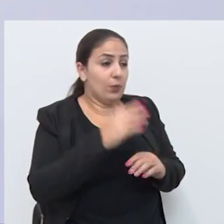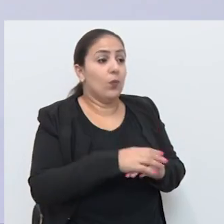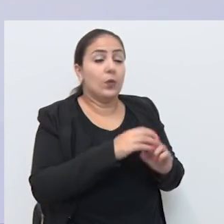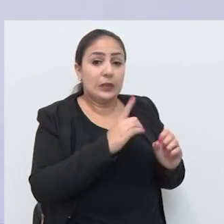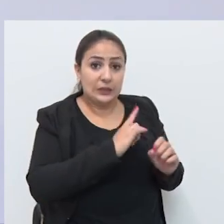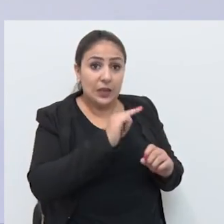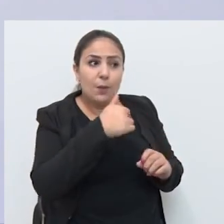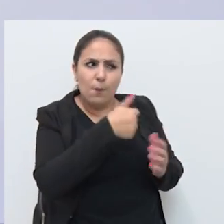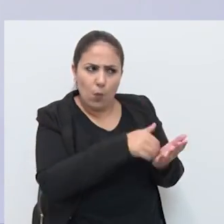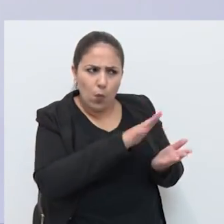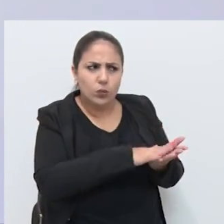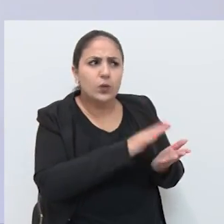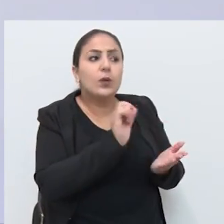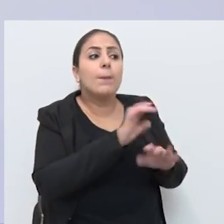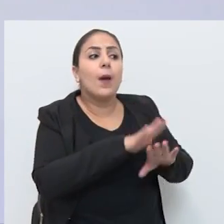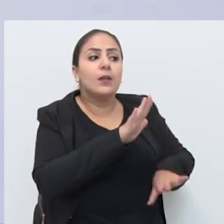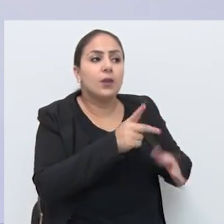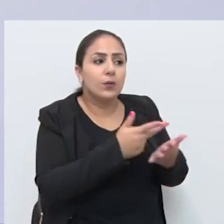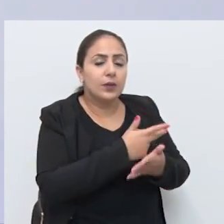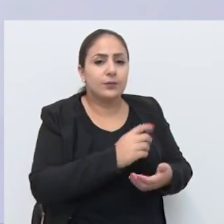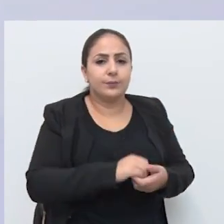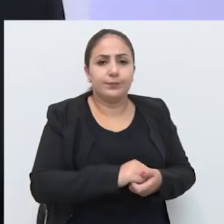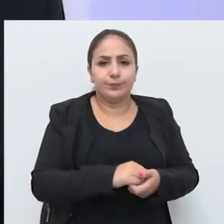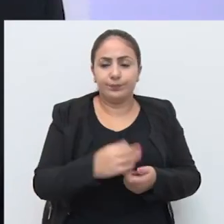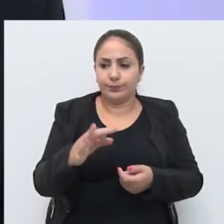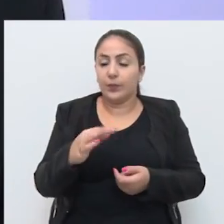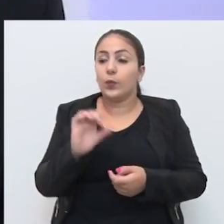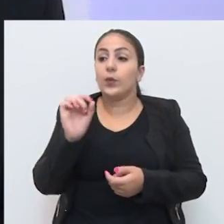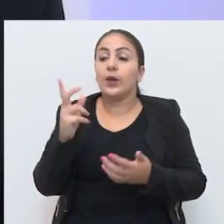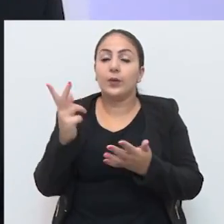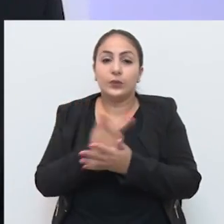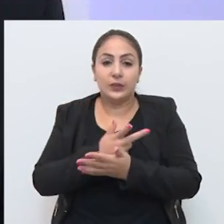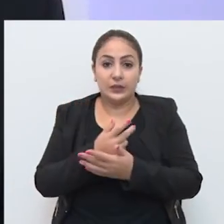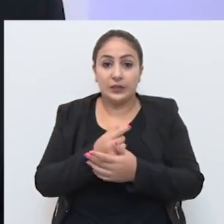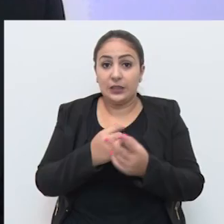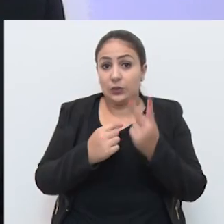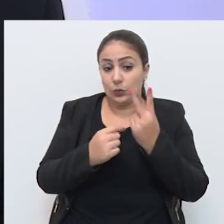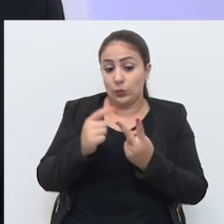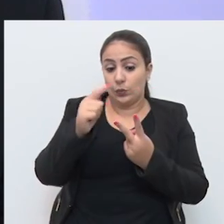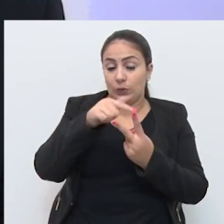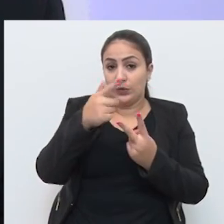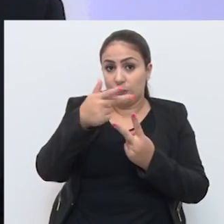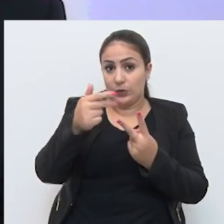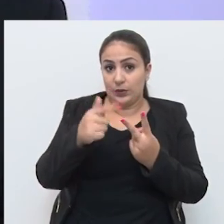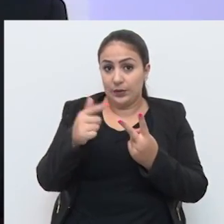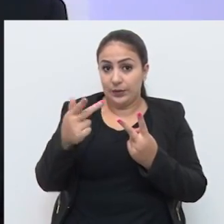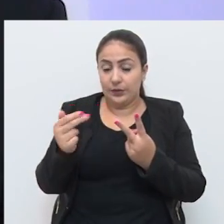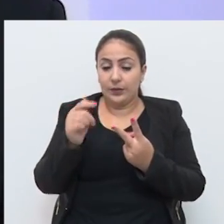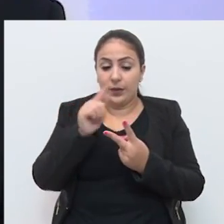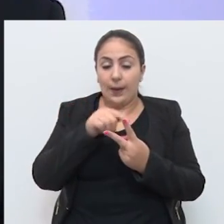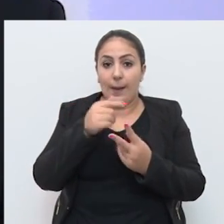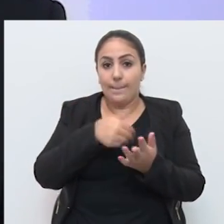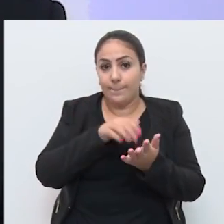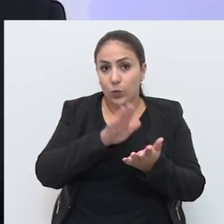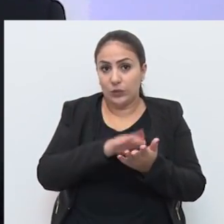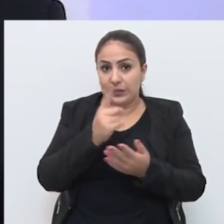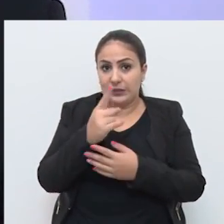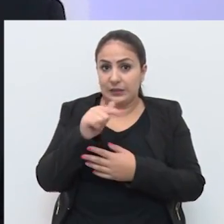abril, tem multa, né? O que mais que acontece? Exato. O que acontece? São duas situações. A multa mínima